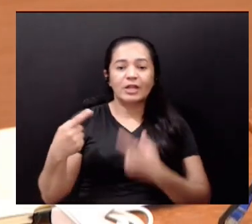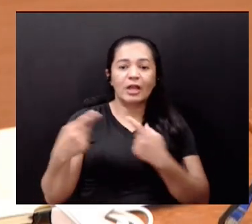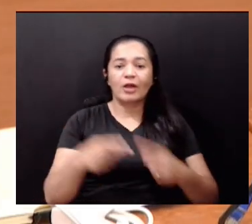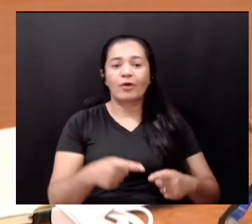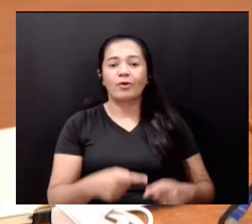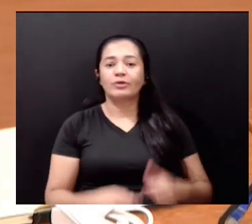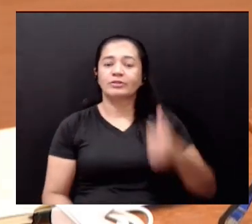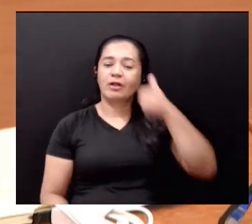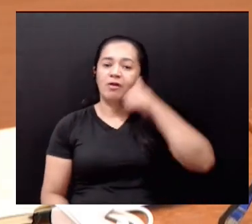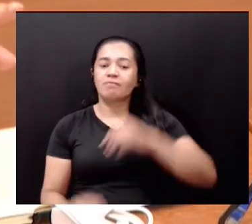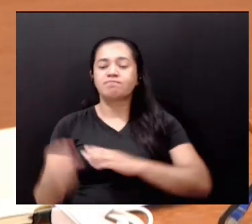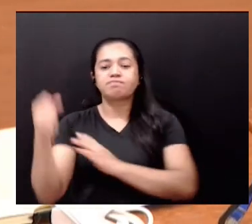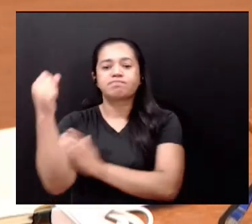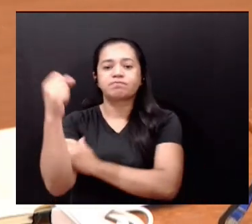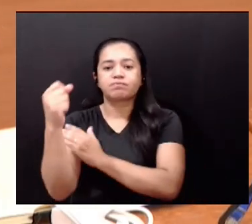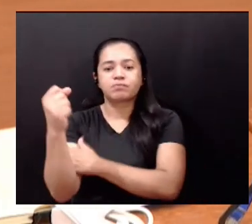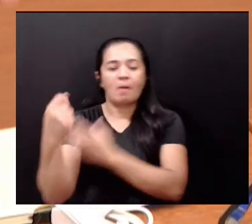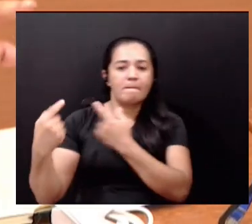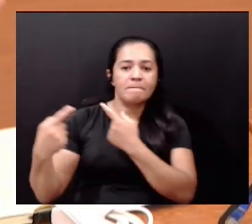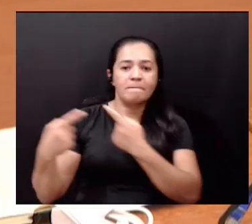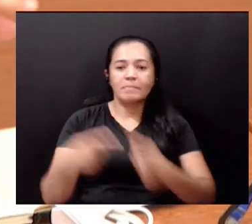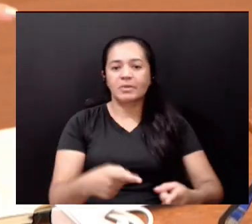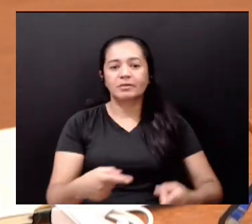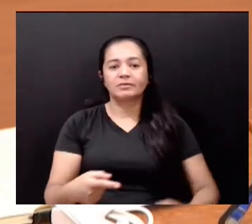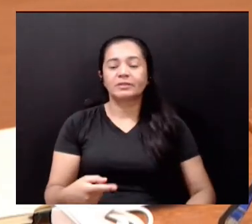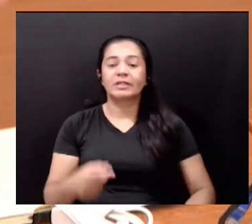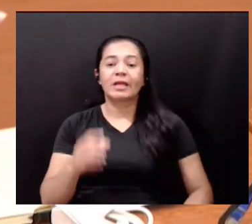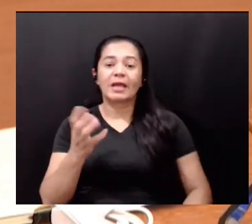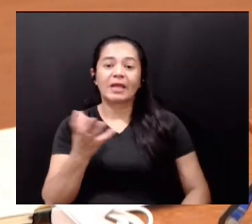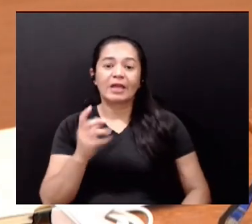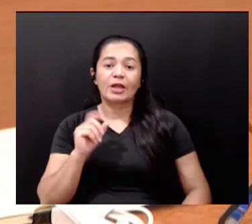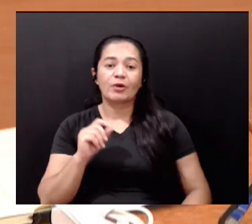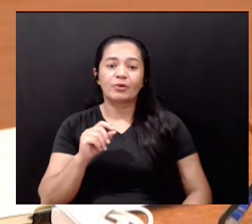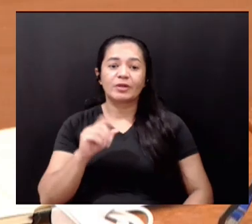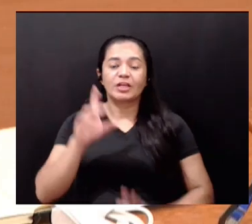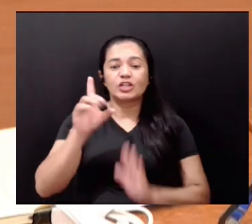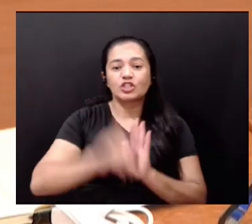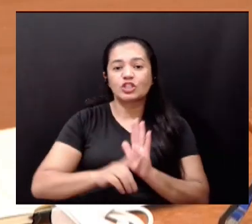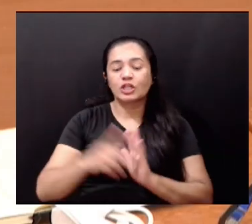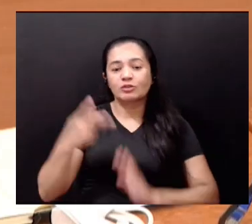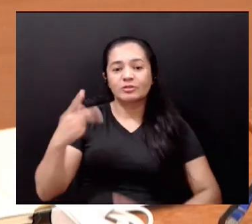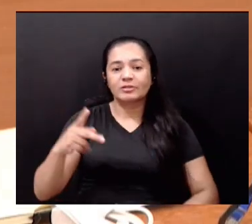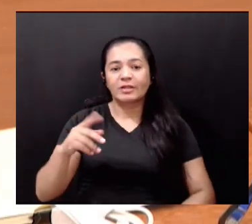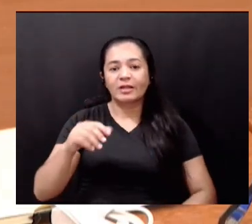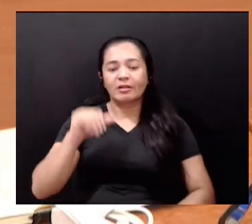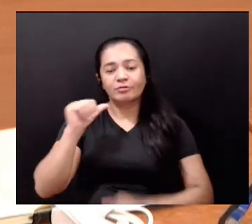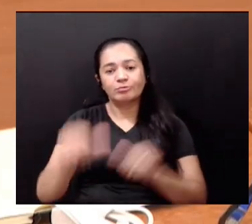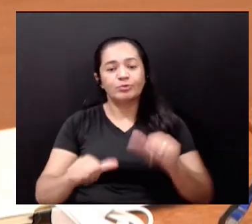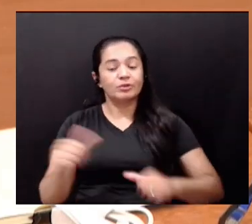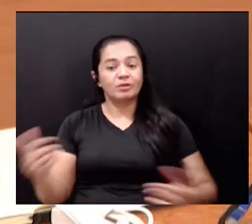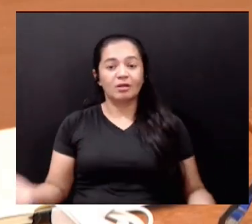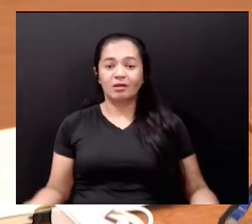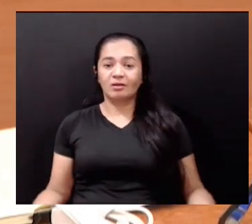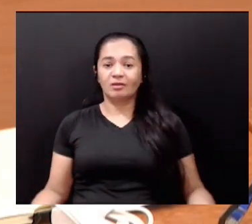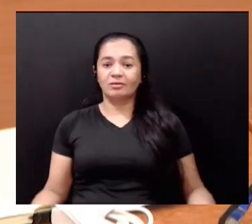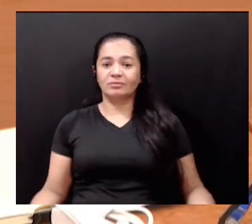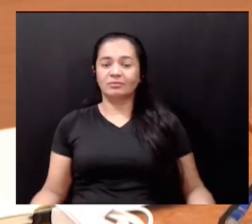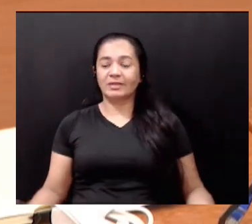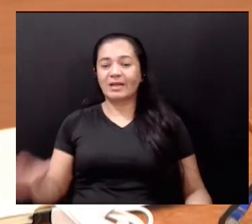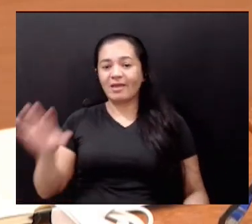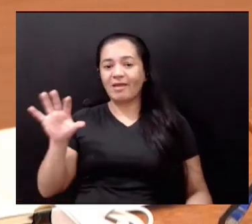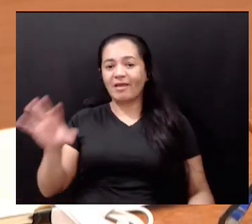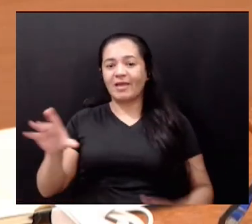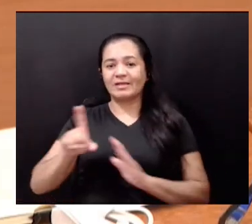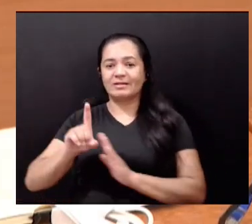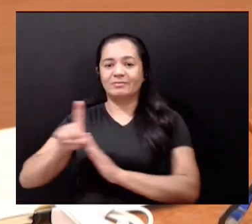as mulheres, que quer reverter direitos históricos das mulheres conquistados. Então, é uma disputa de projeto